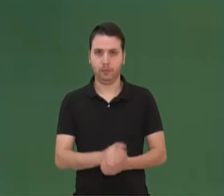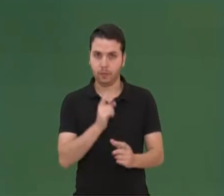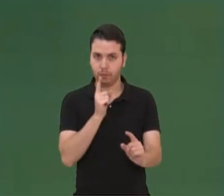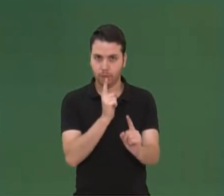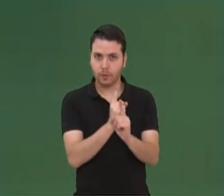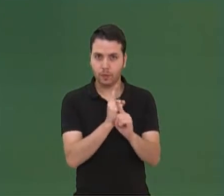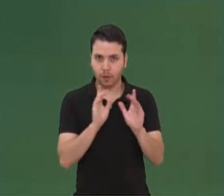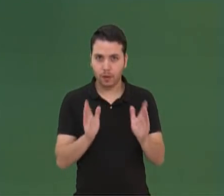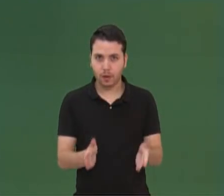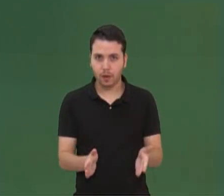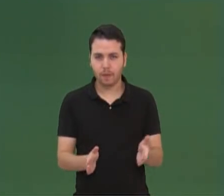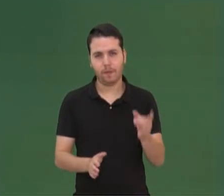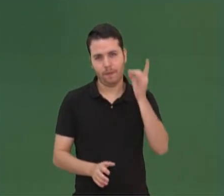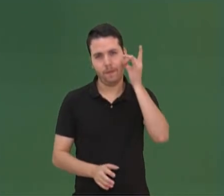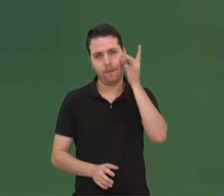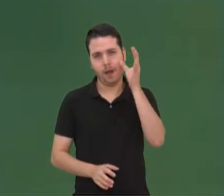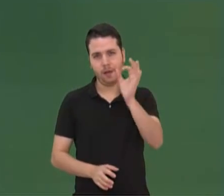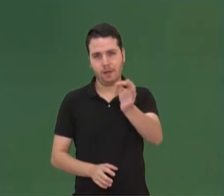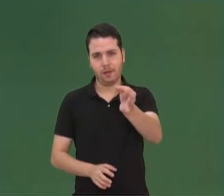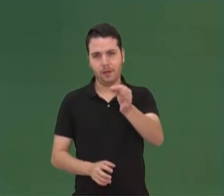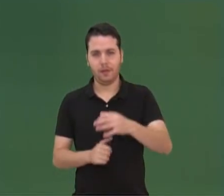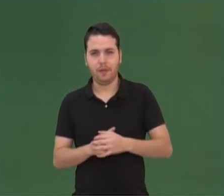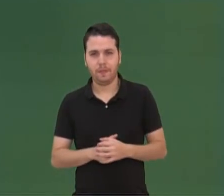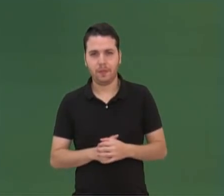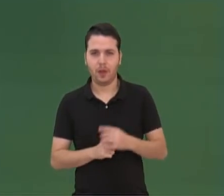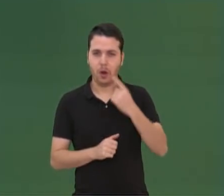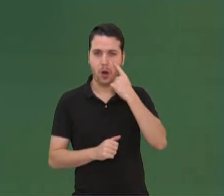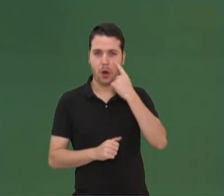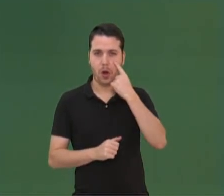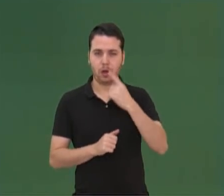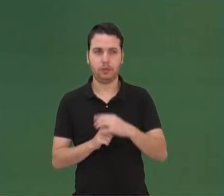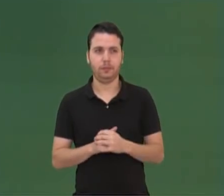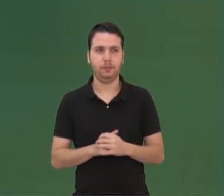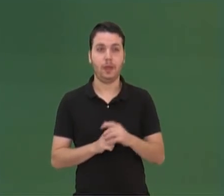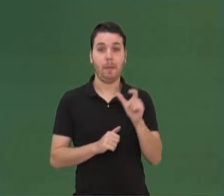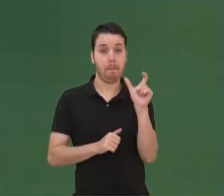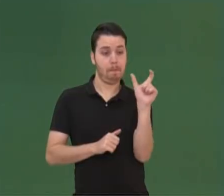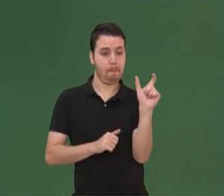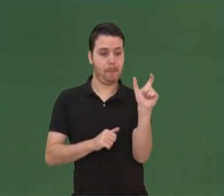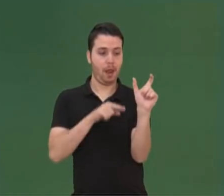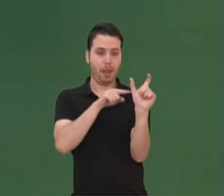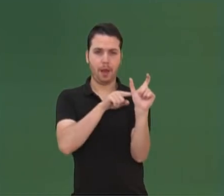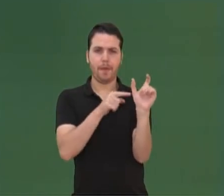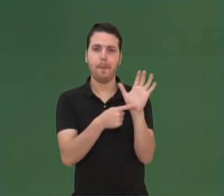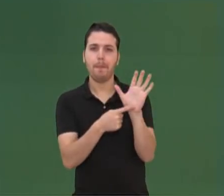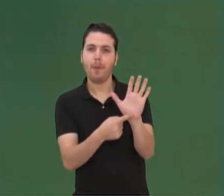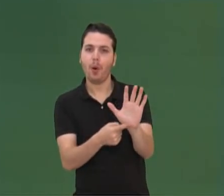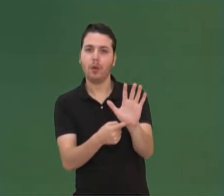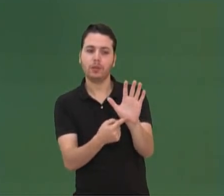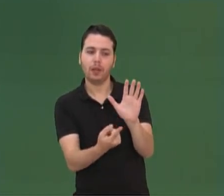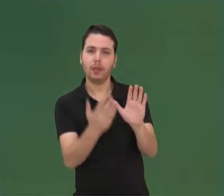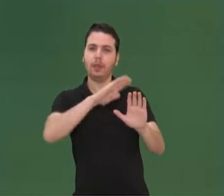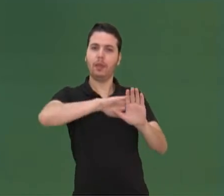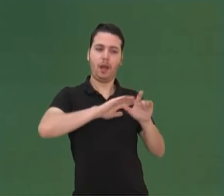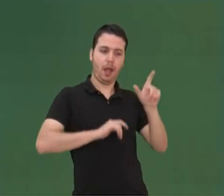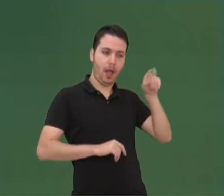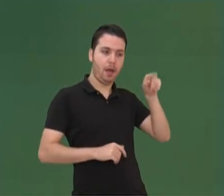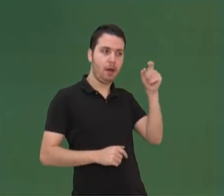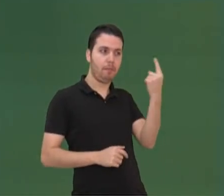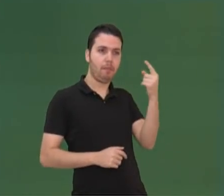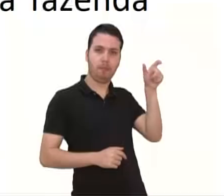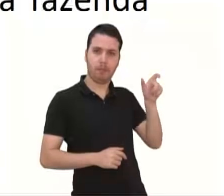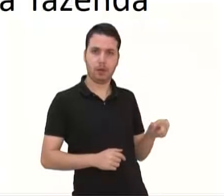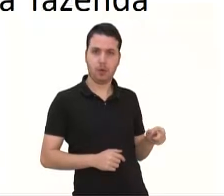Localizou? Tava fácil, né? Vamos conferir então palavras que indicam a primeira pessoa. Olha